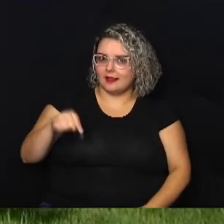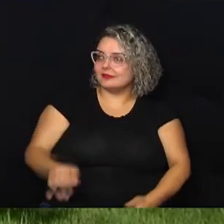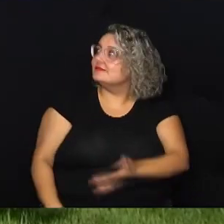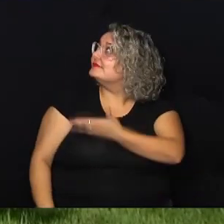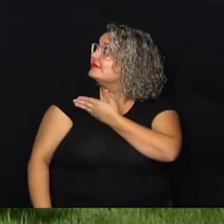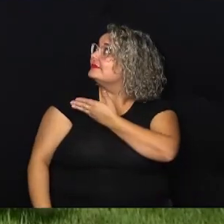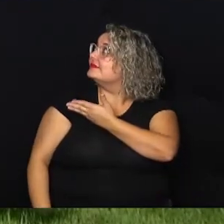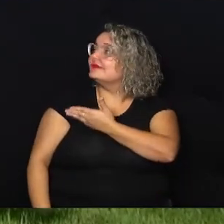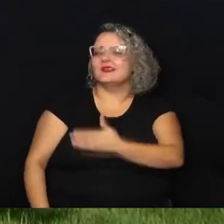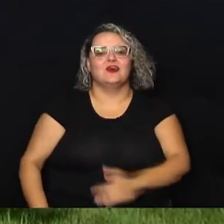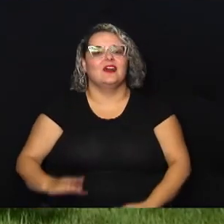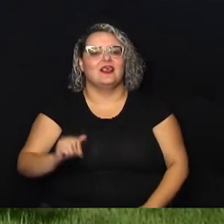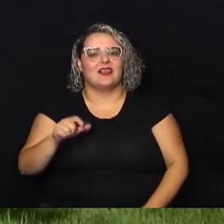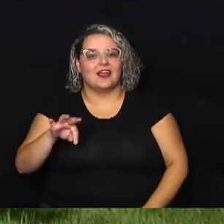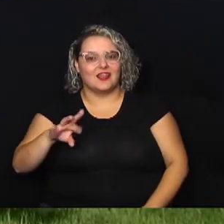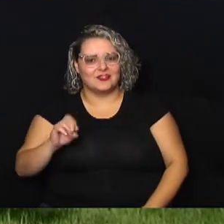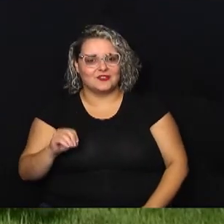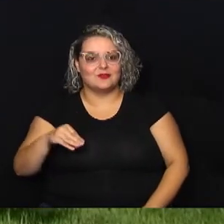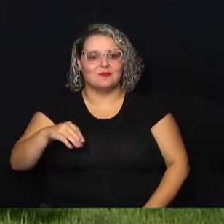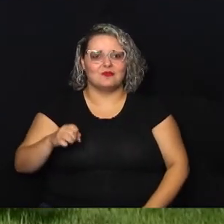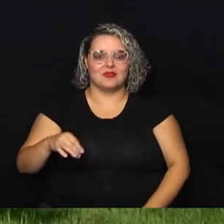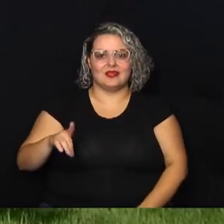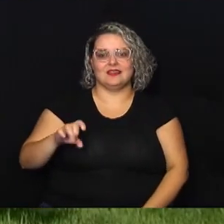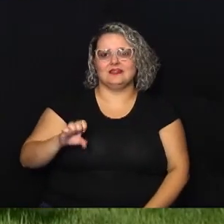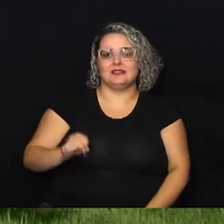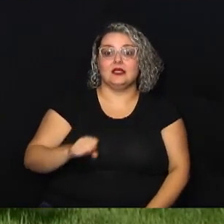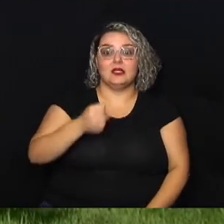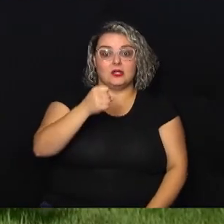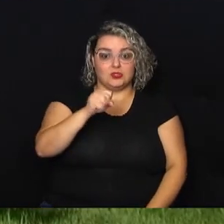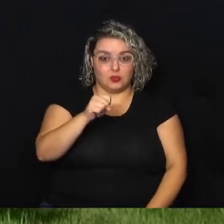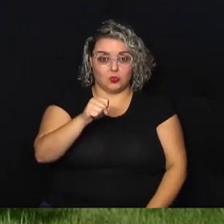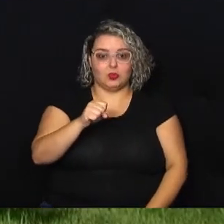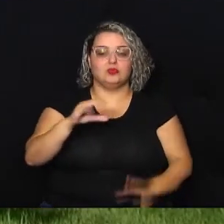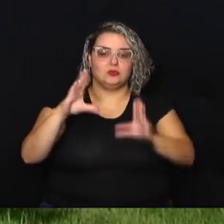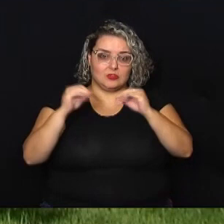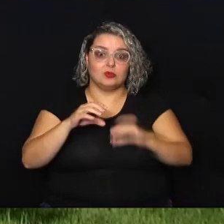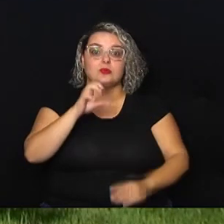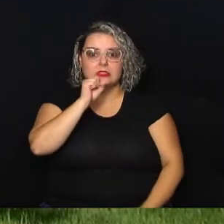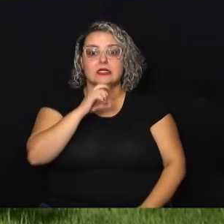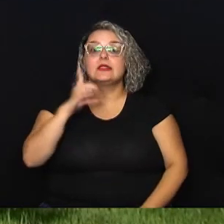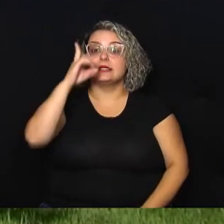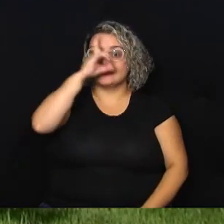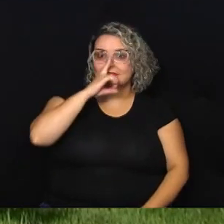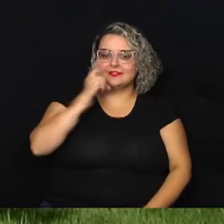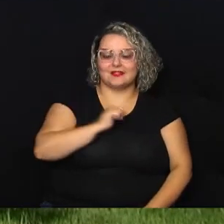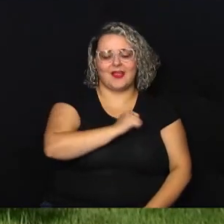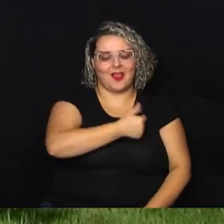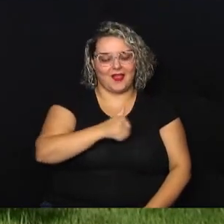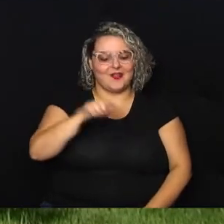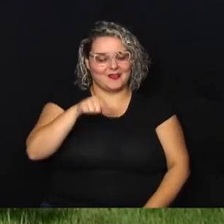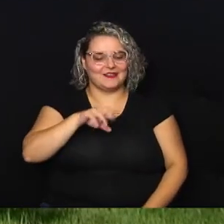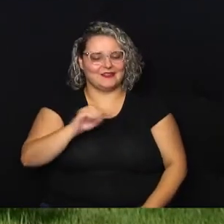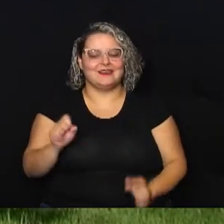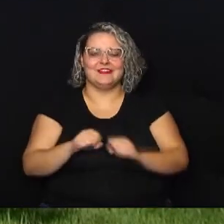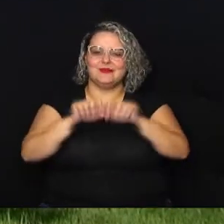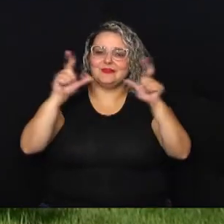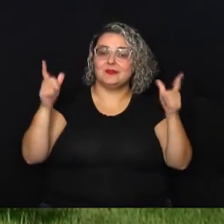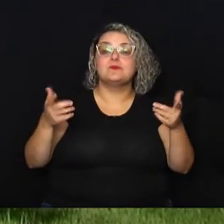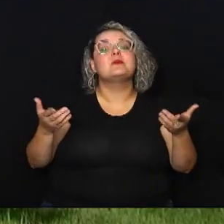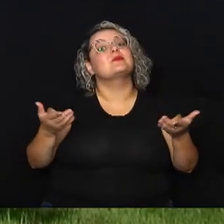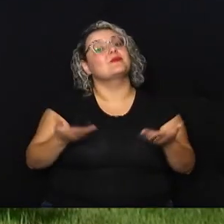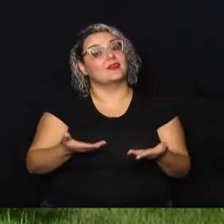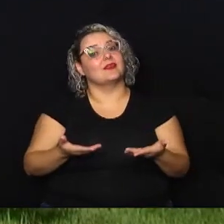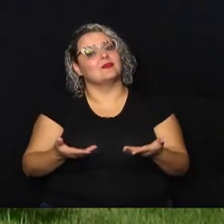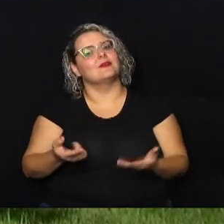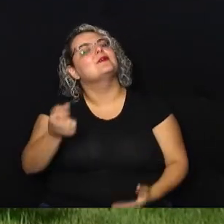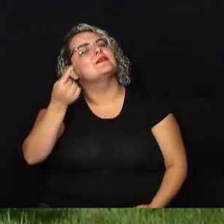Teatro Castro Mendes, no sábado, às 8 horas da noite e no domingo, às 11 horas da manhã. E agora, que tal a